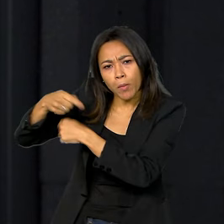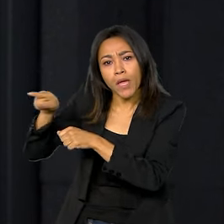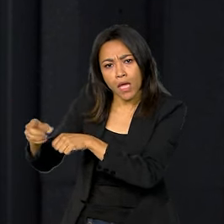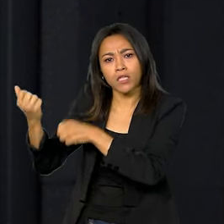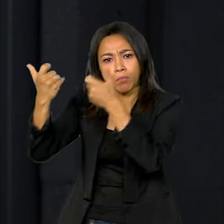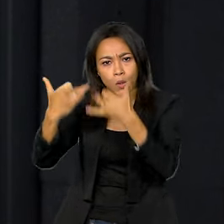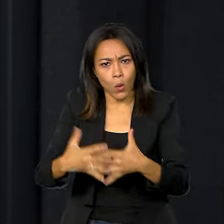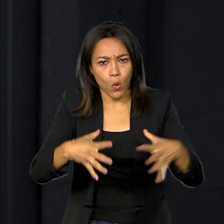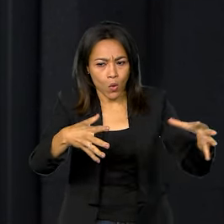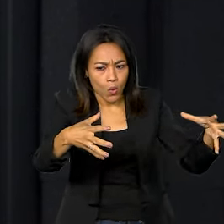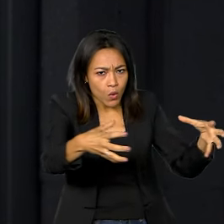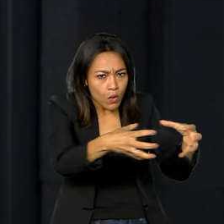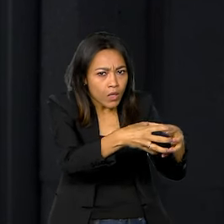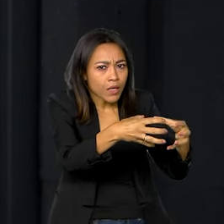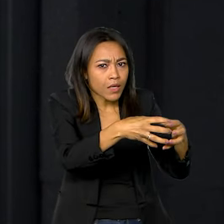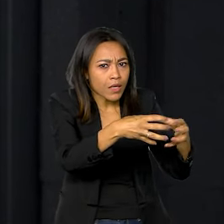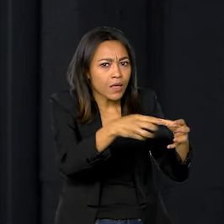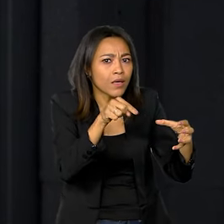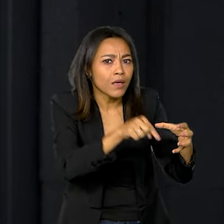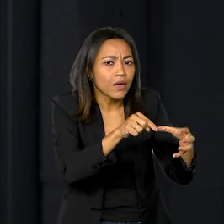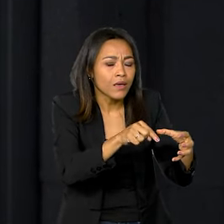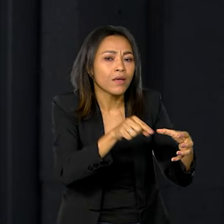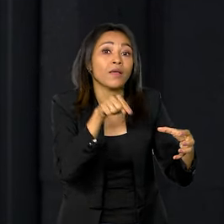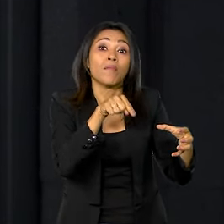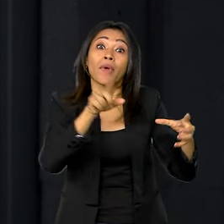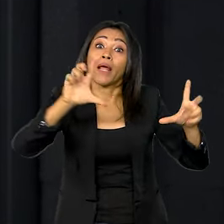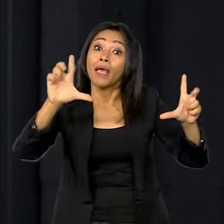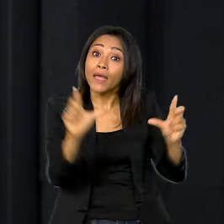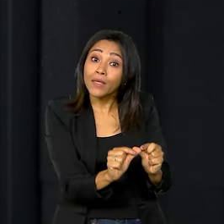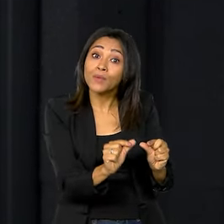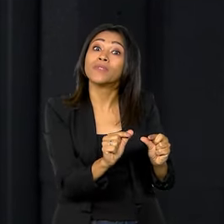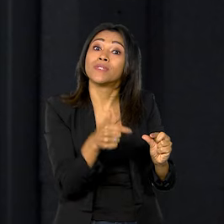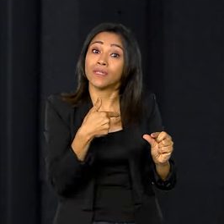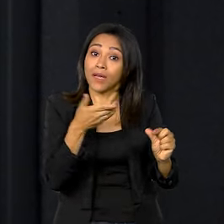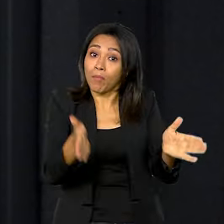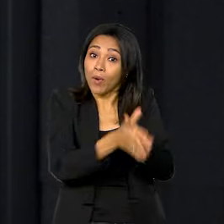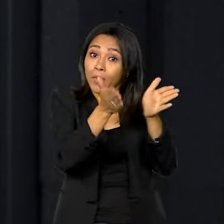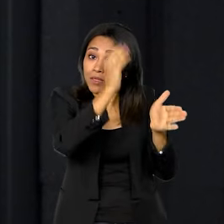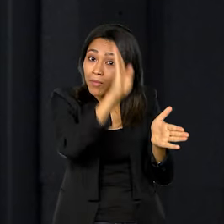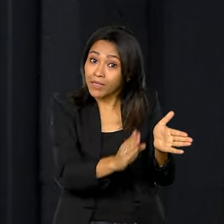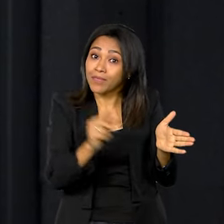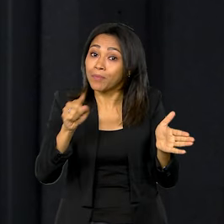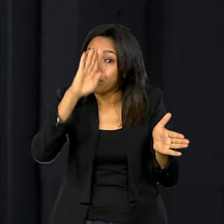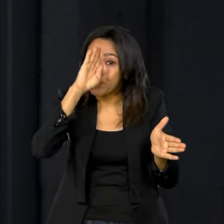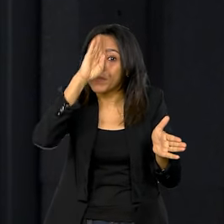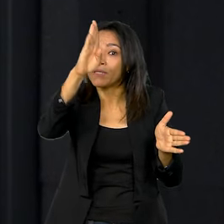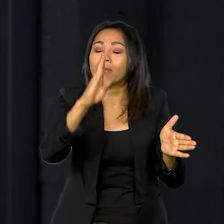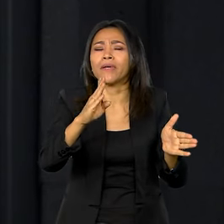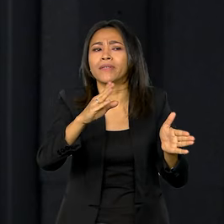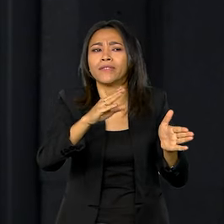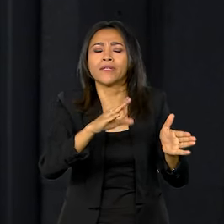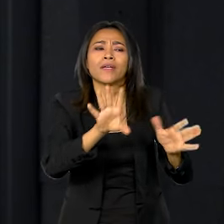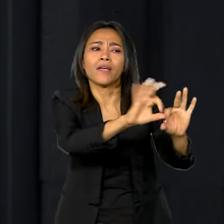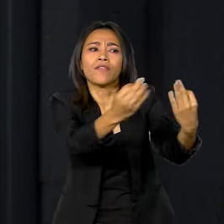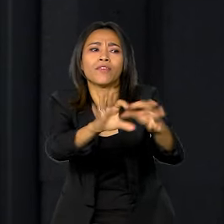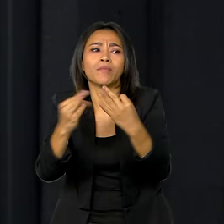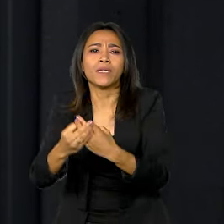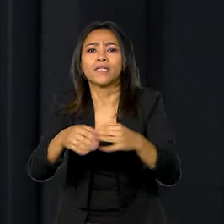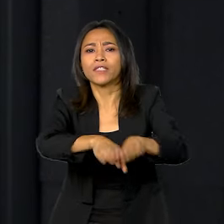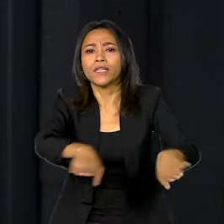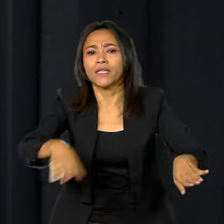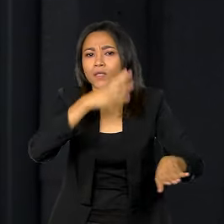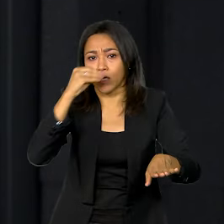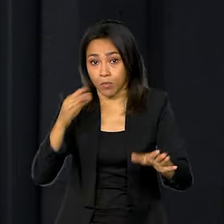benefício primeira infância é fundamental para reduzir a pobreza no Brasil e Especialmente nos lares com crianças e